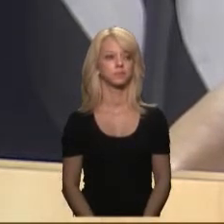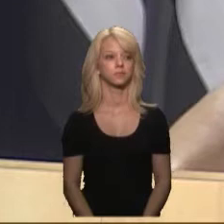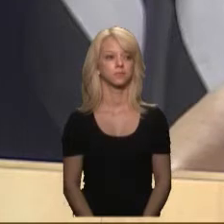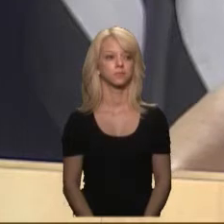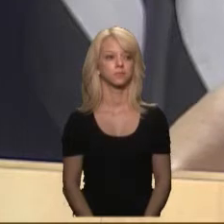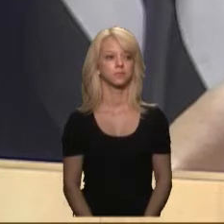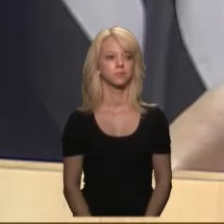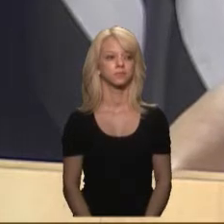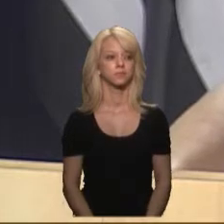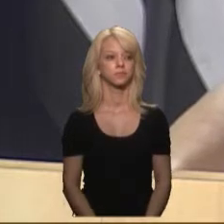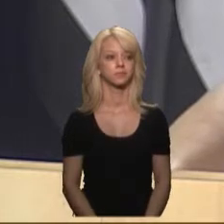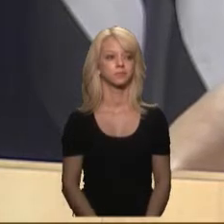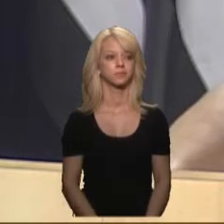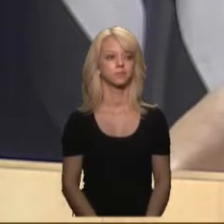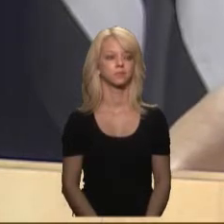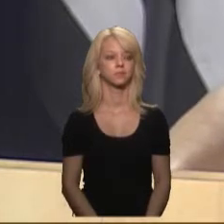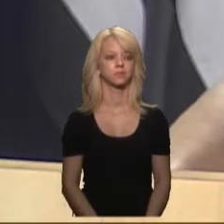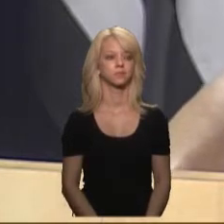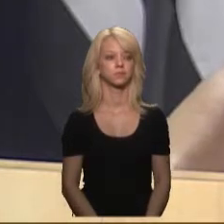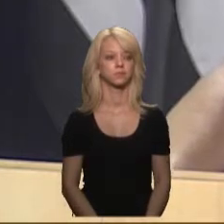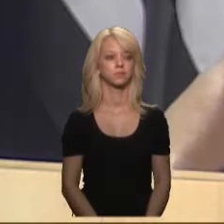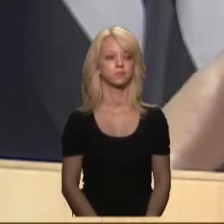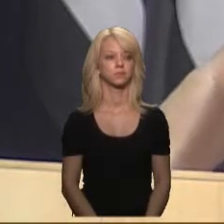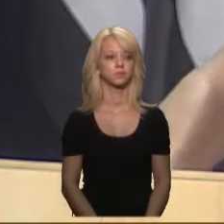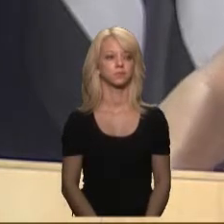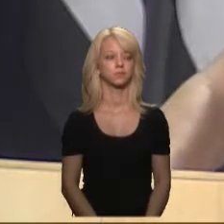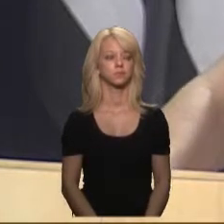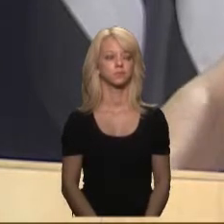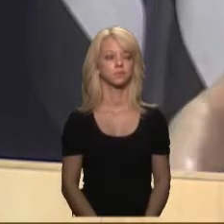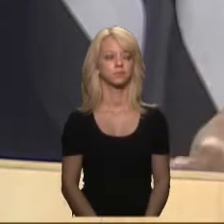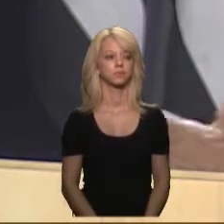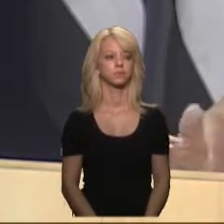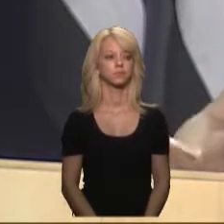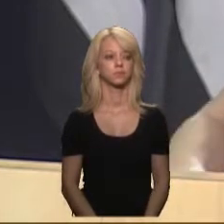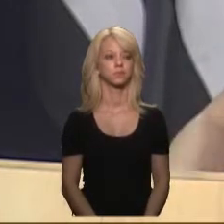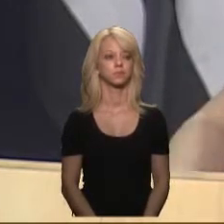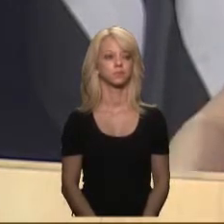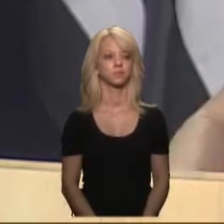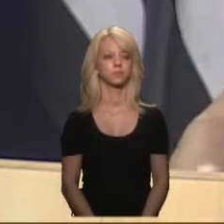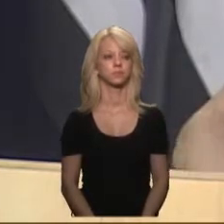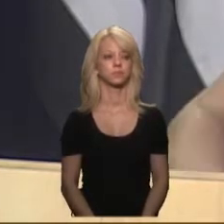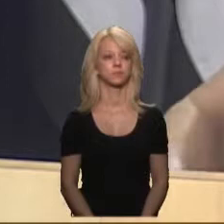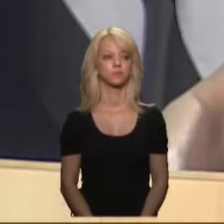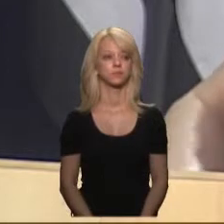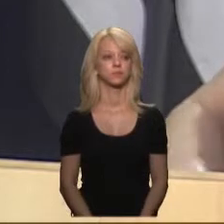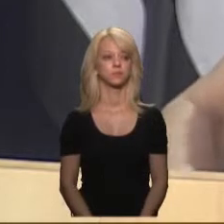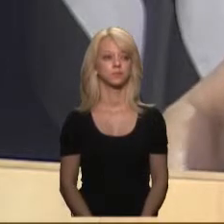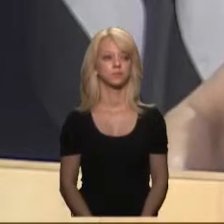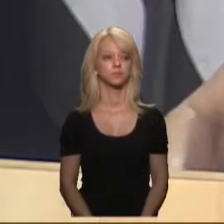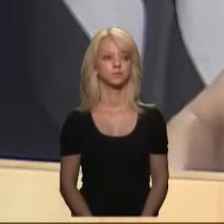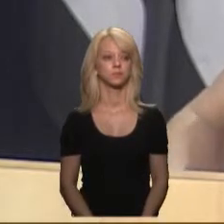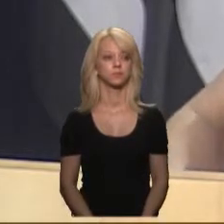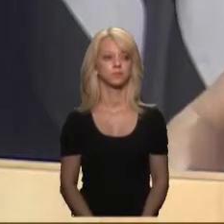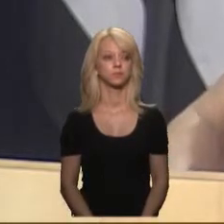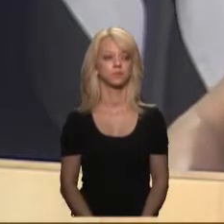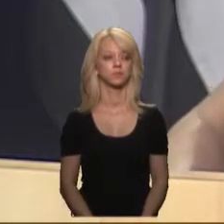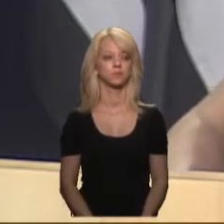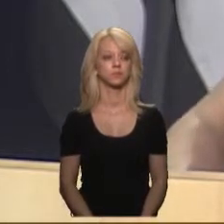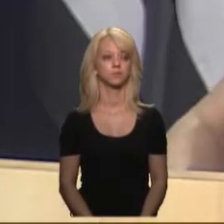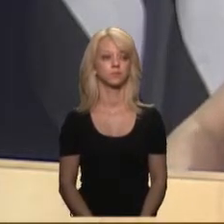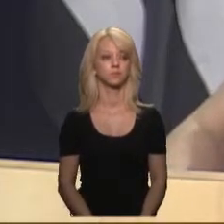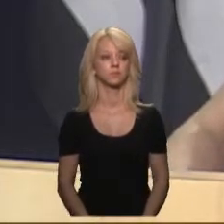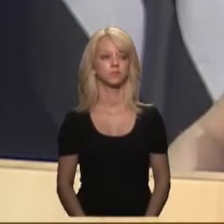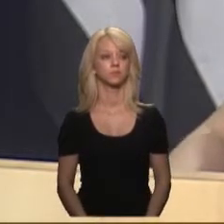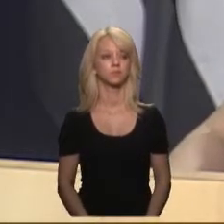a isenção quando ela não pode pagar? Identidade, existe a isenção? Tudo isso existe a possibilidade